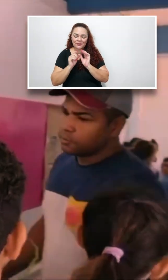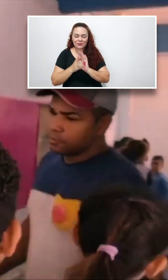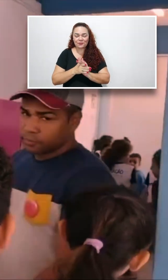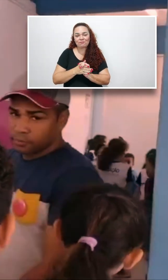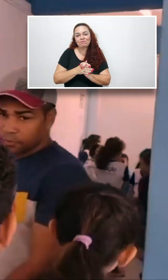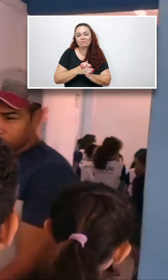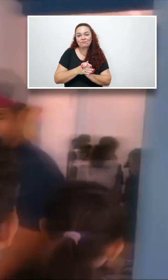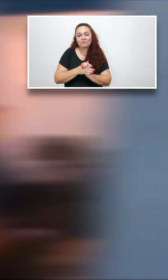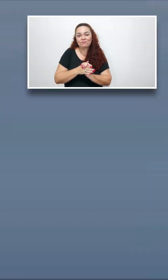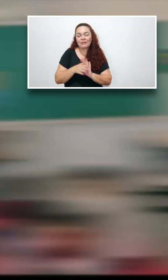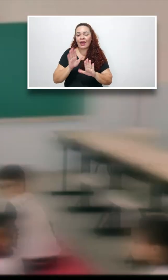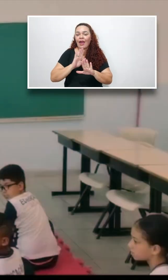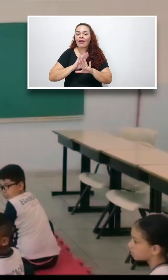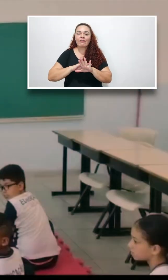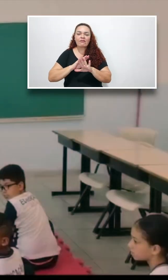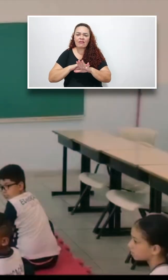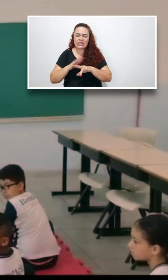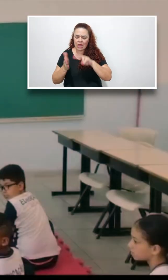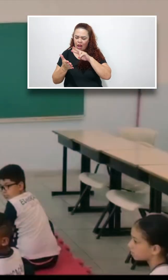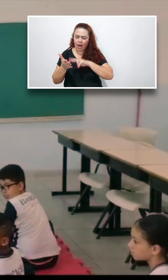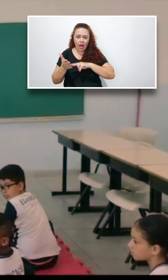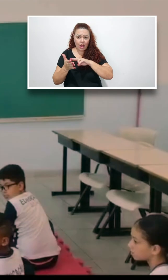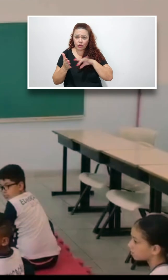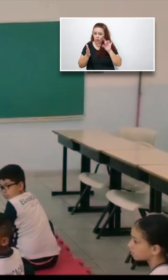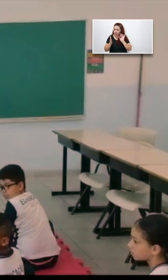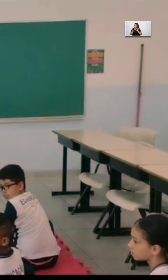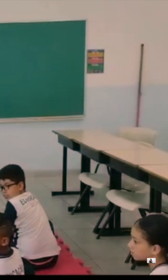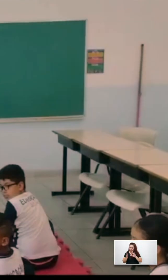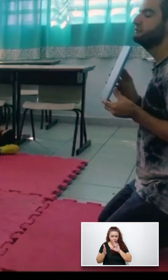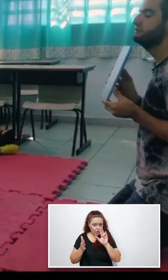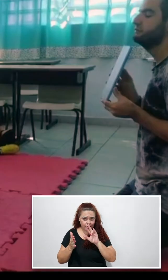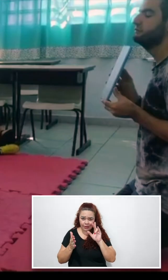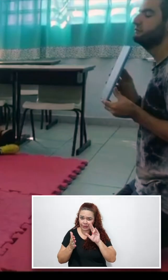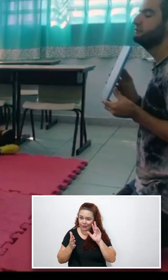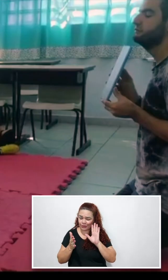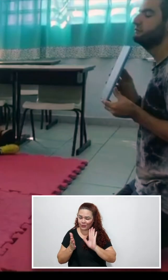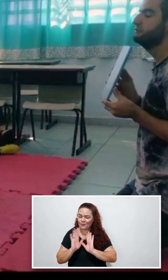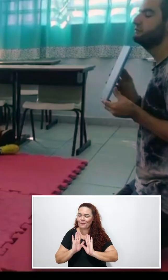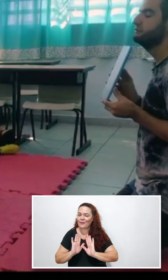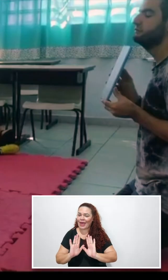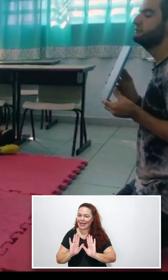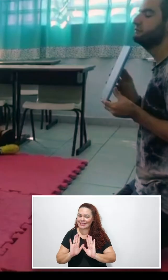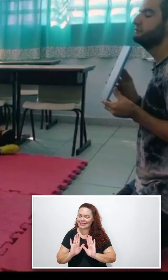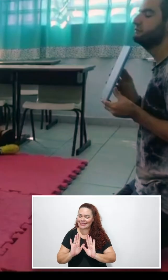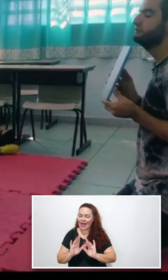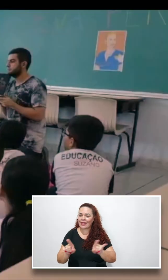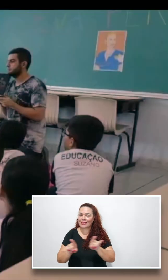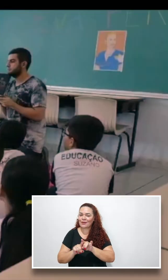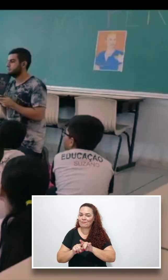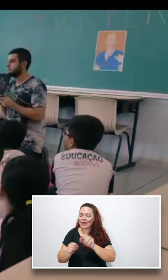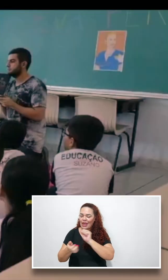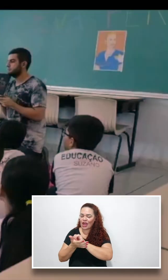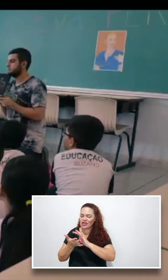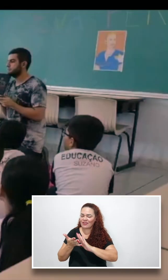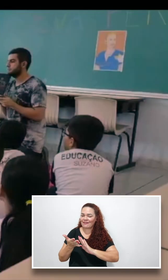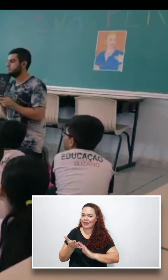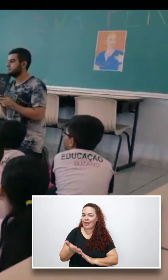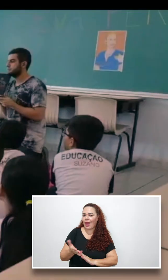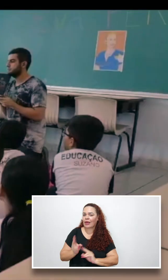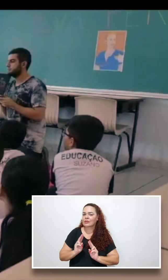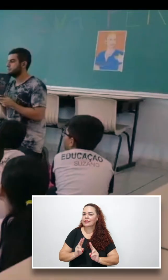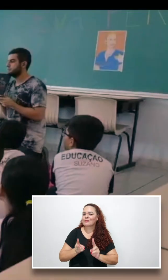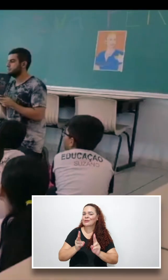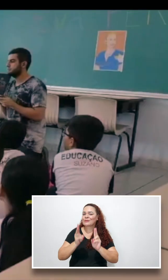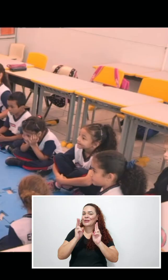ideia era não só fazer a leitura, as leituras, não só de leite, como as